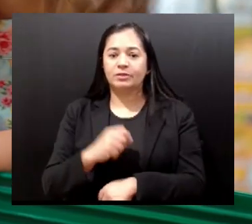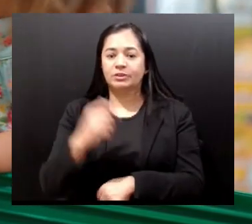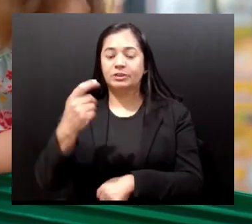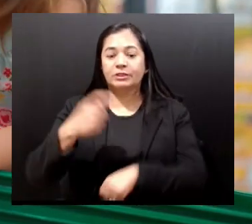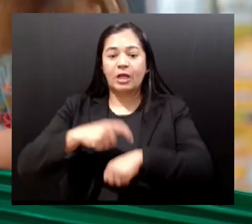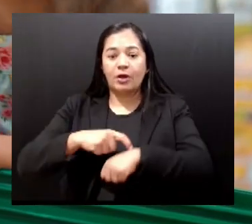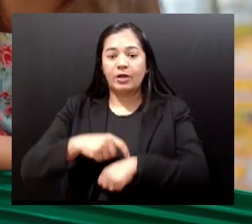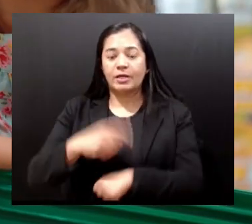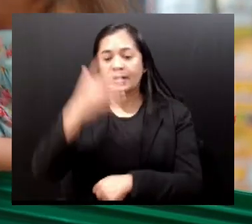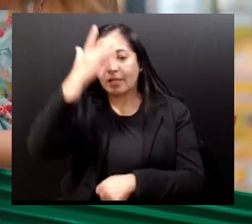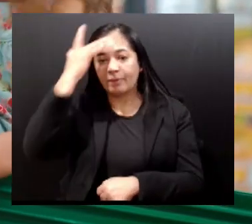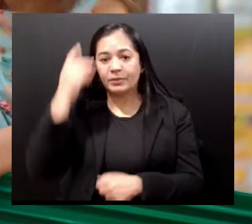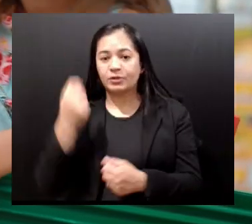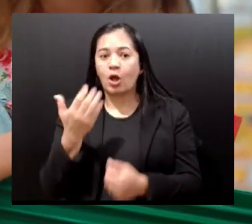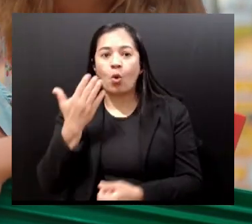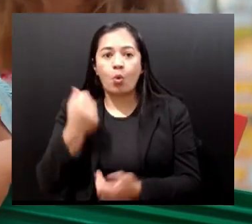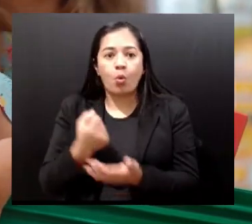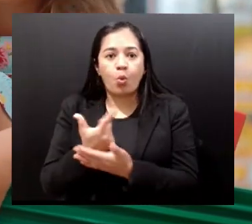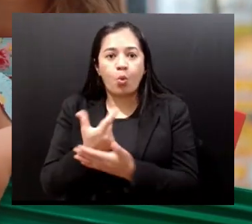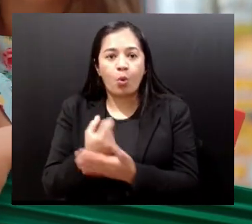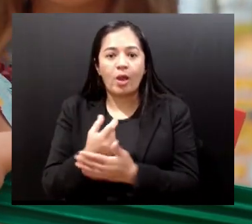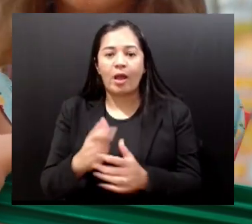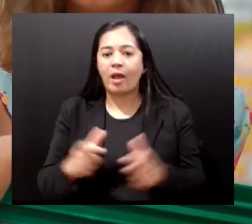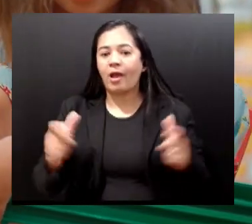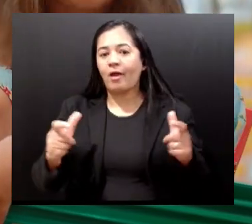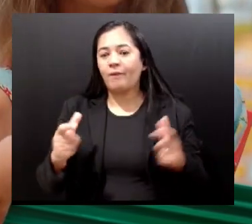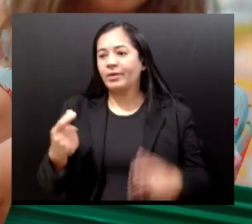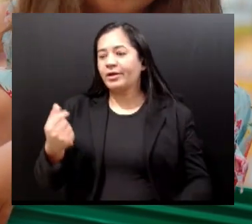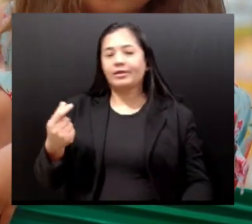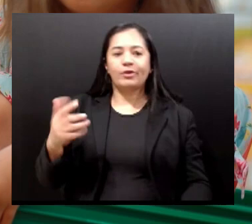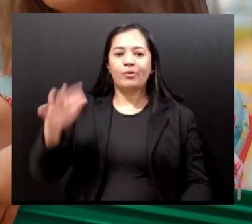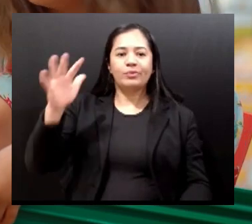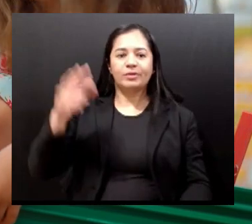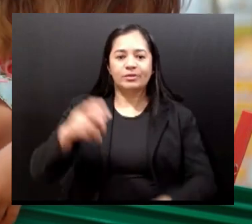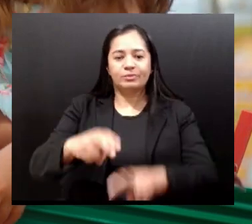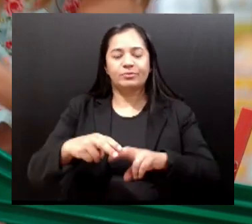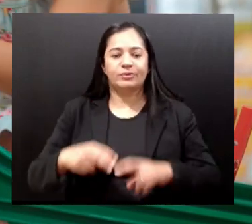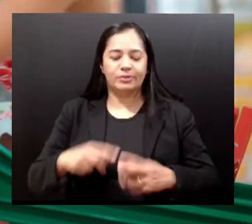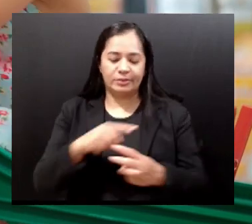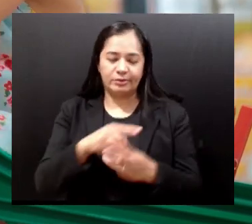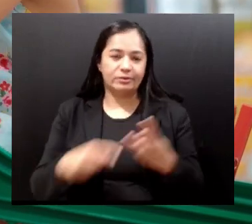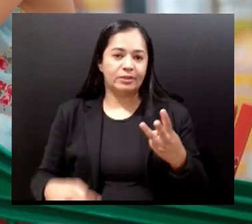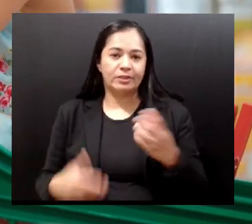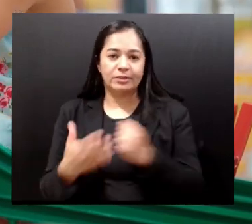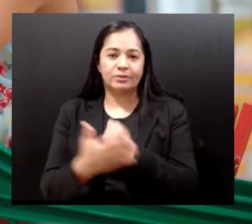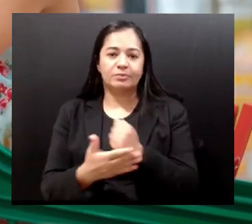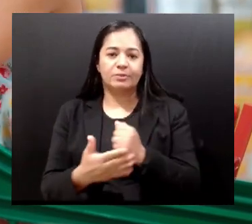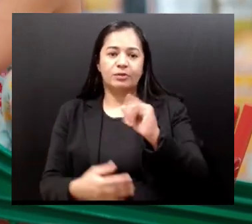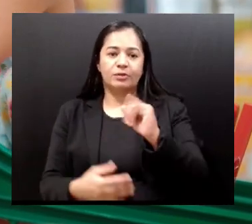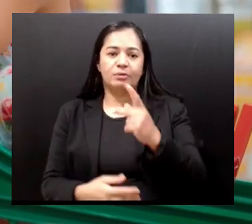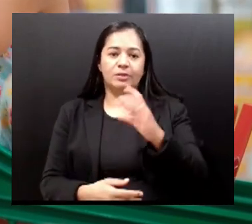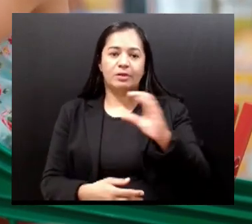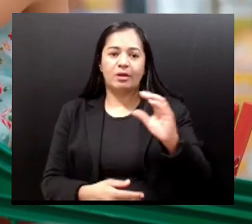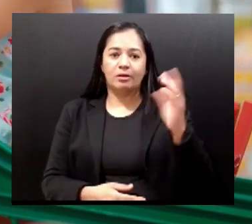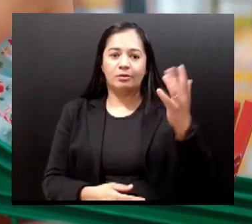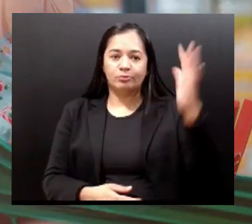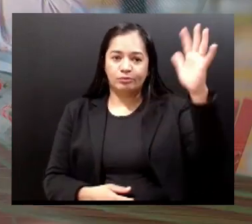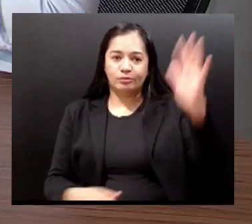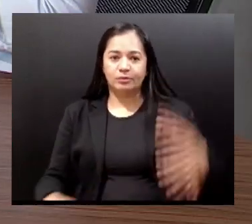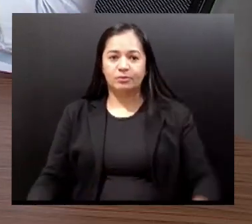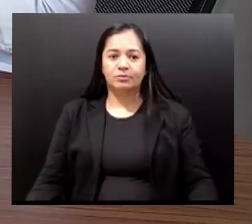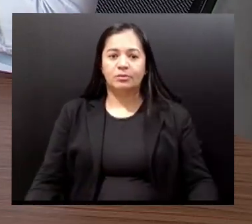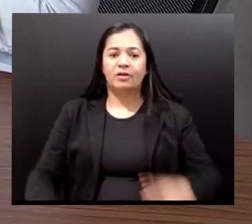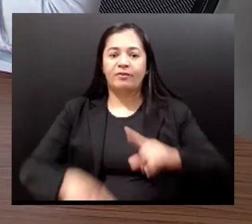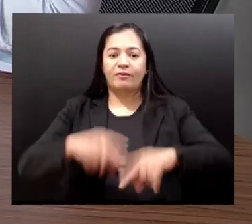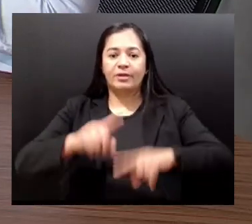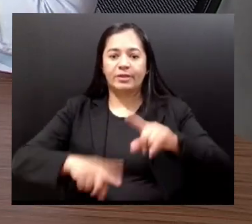demanda, isso faz aumentar o preço. Então, basicamente, são 3 componentes que fazem o IPCA subir ou baixar. Variação do câmbio, oferta e